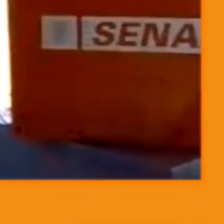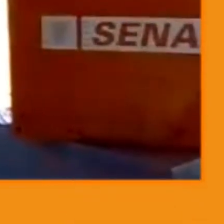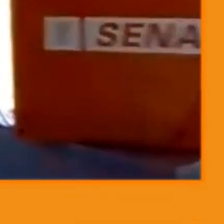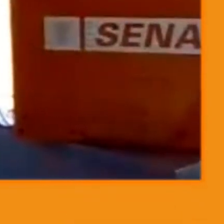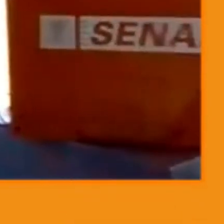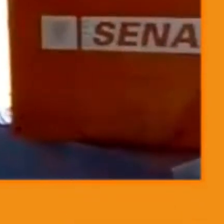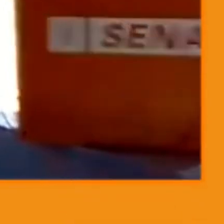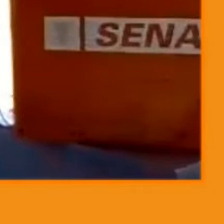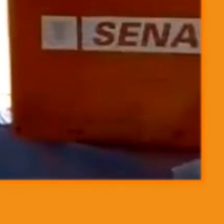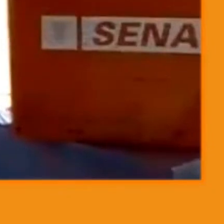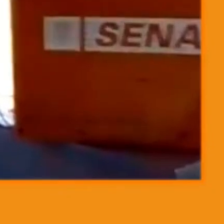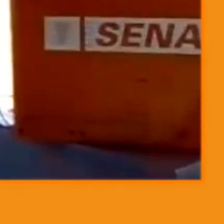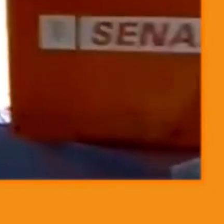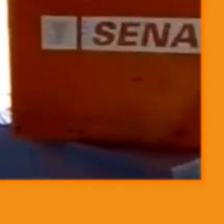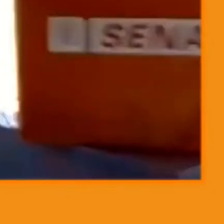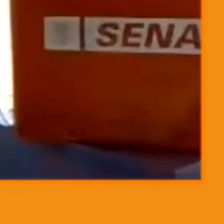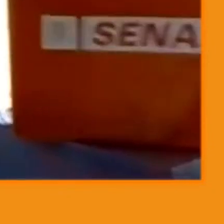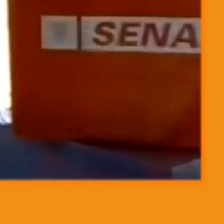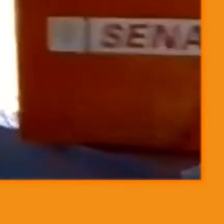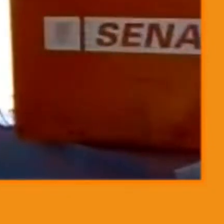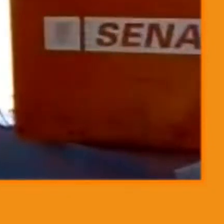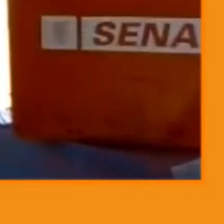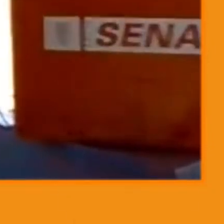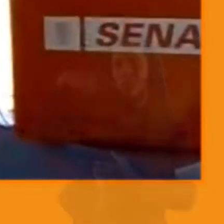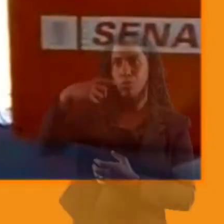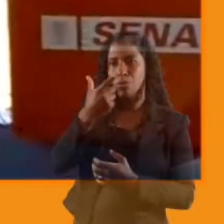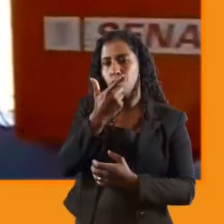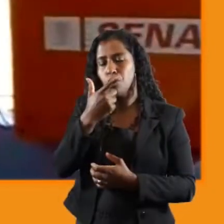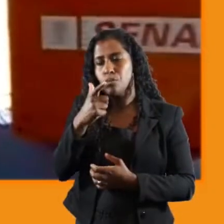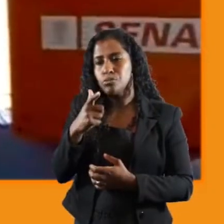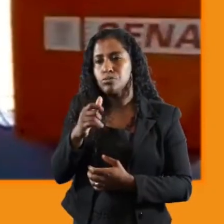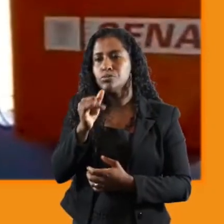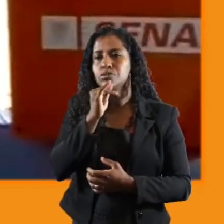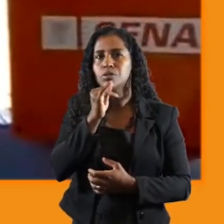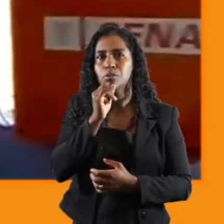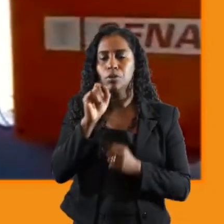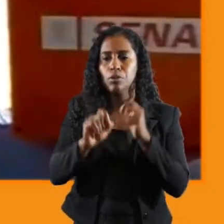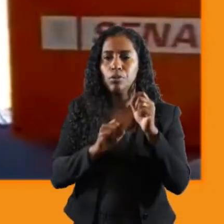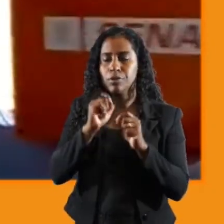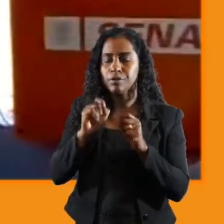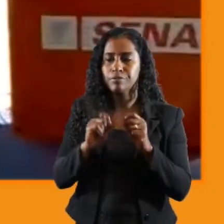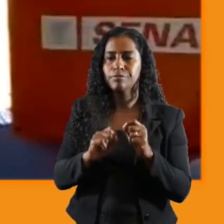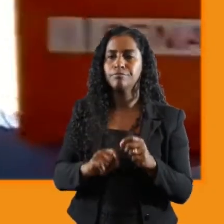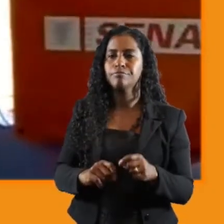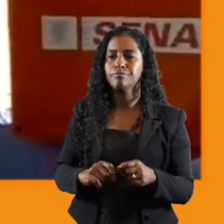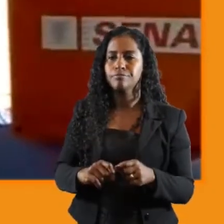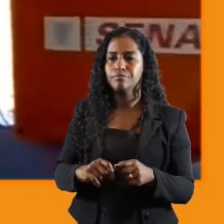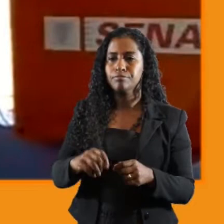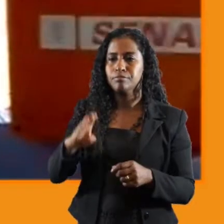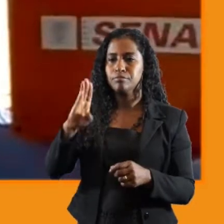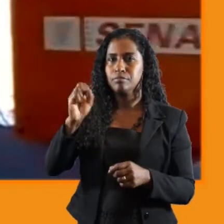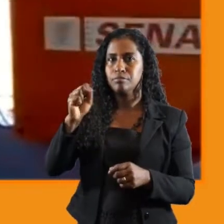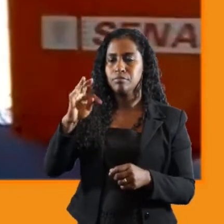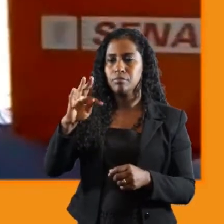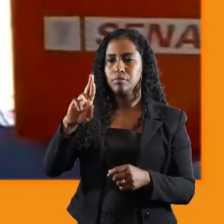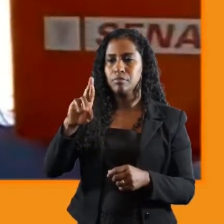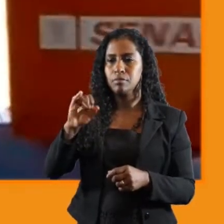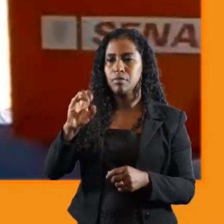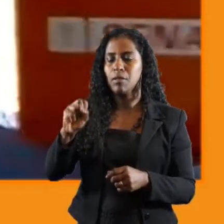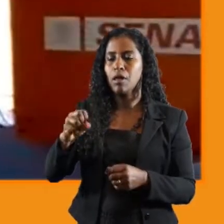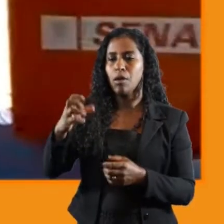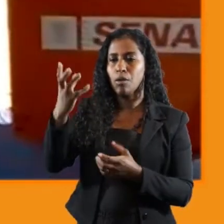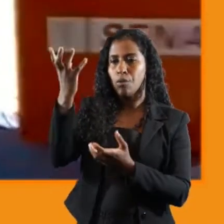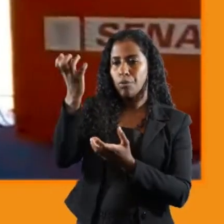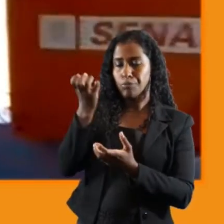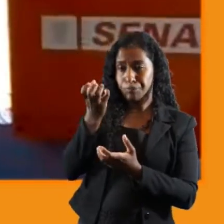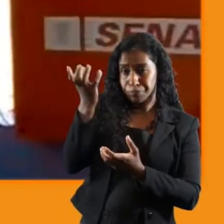solar. Outro exemplo que nós temos também é o carregamento de baterias, né? Baterias de carro